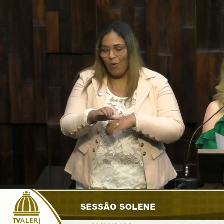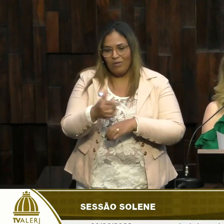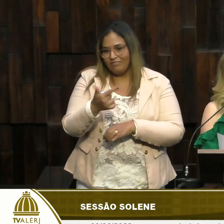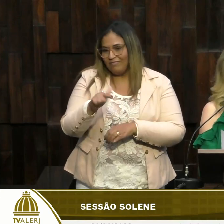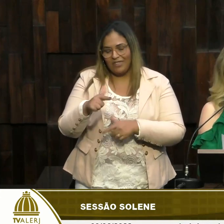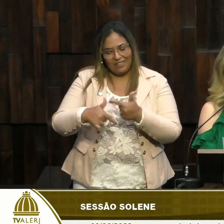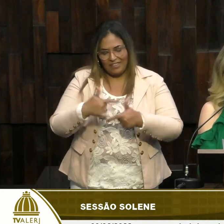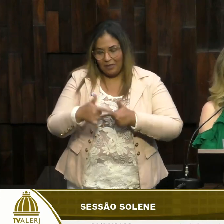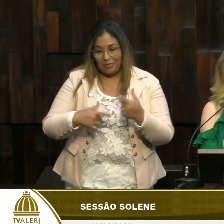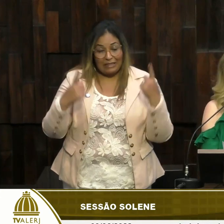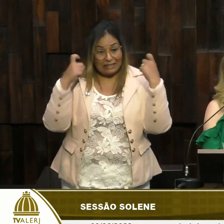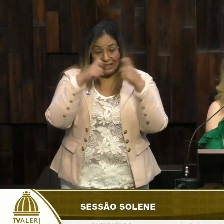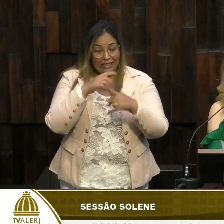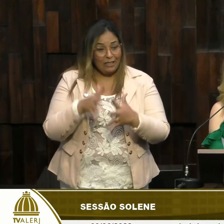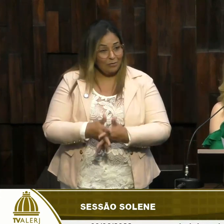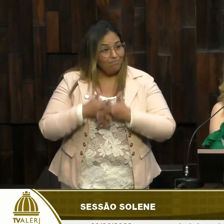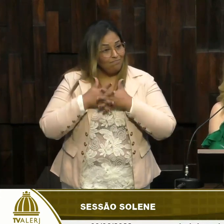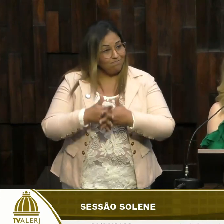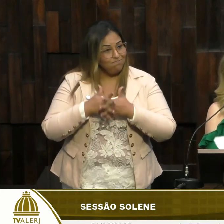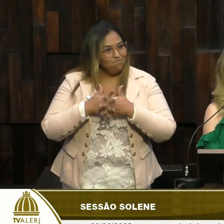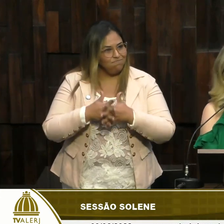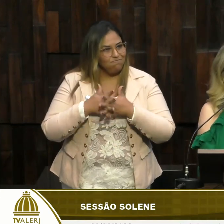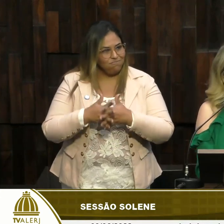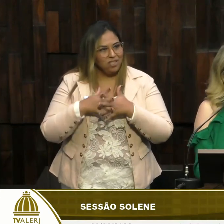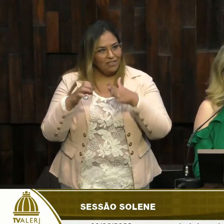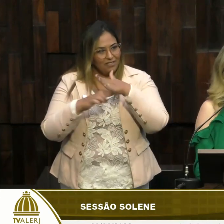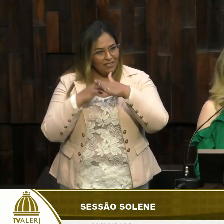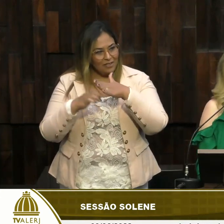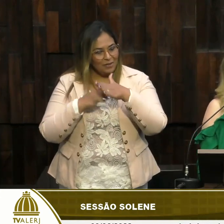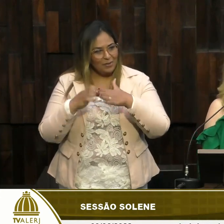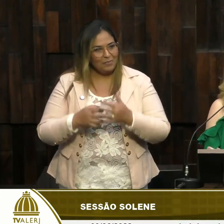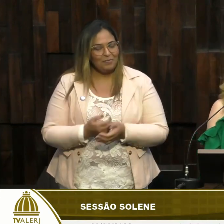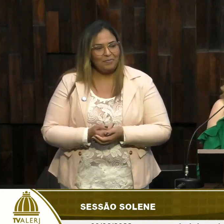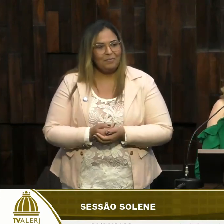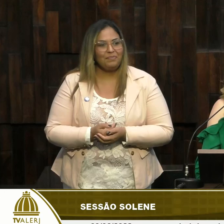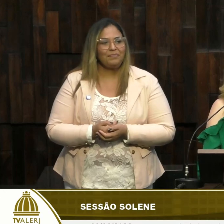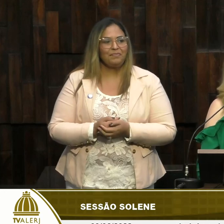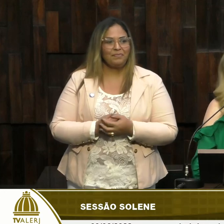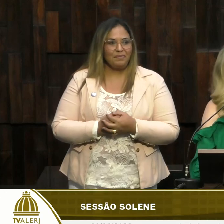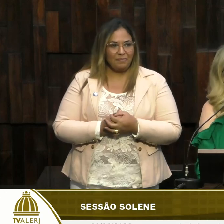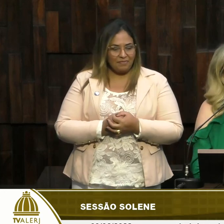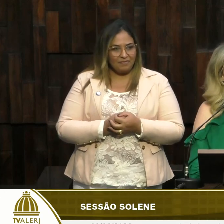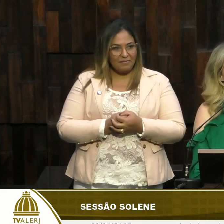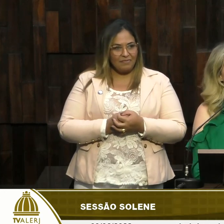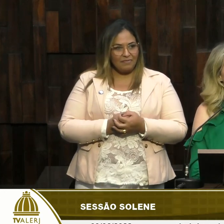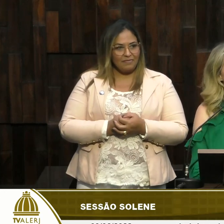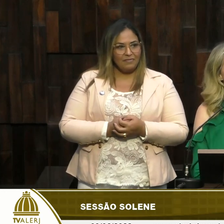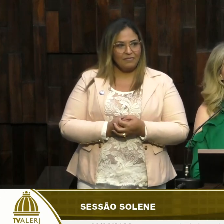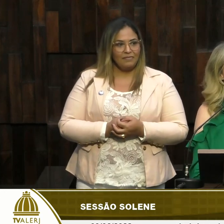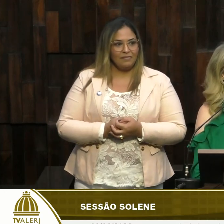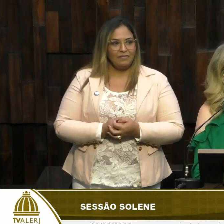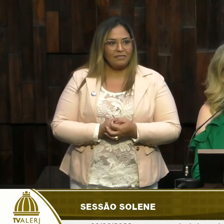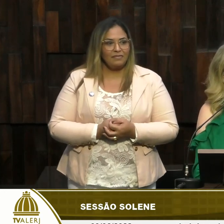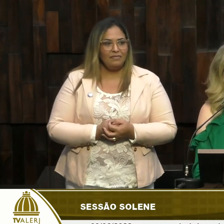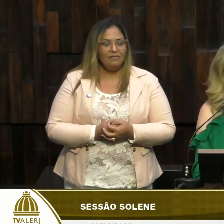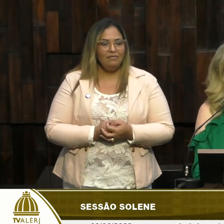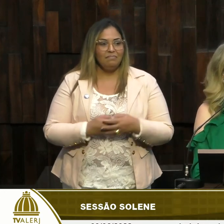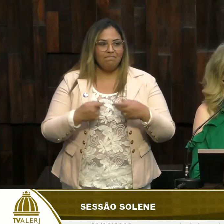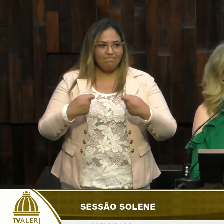grande dificuldade também nesse mercado. Dali que é